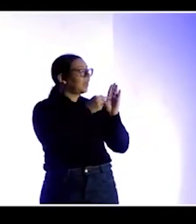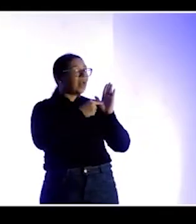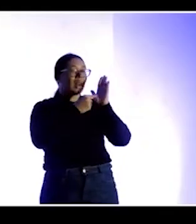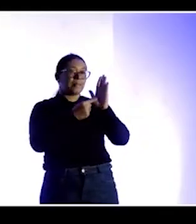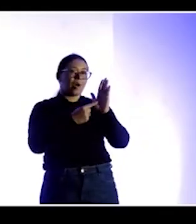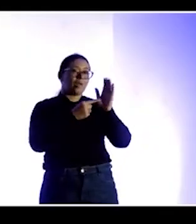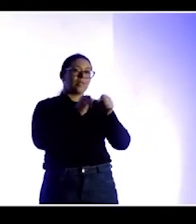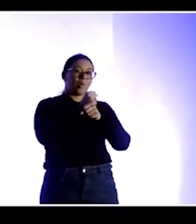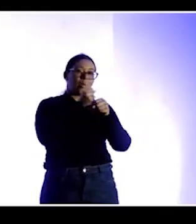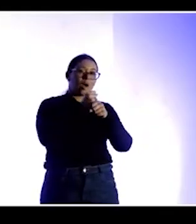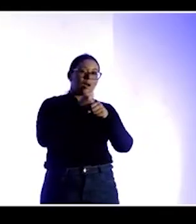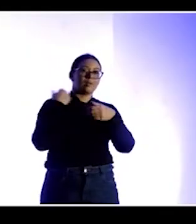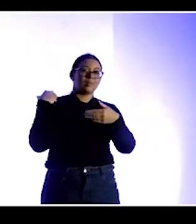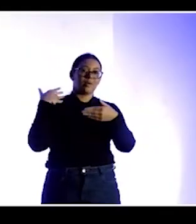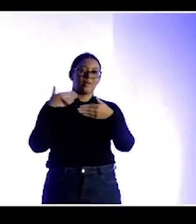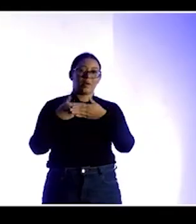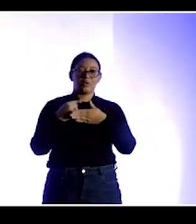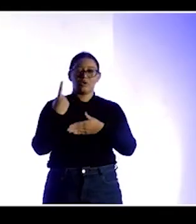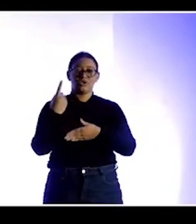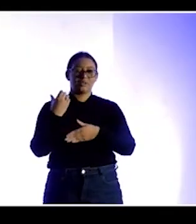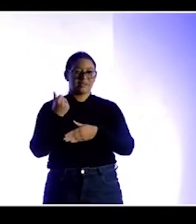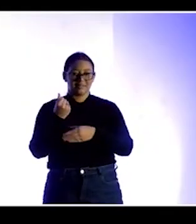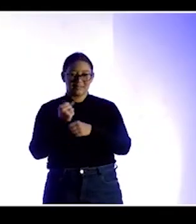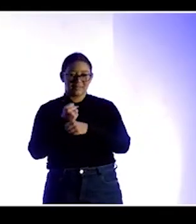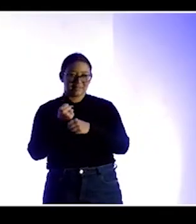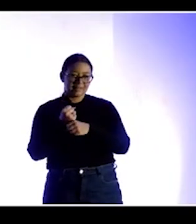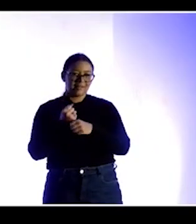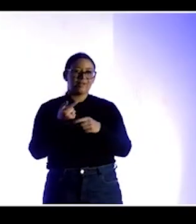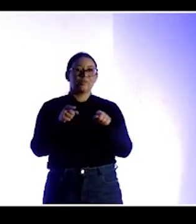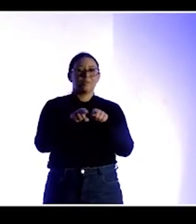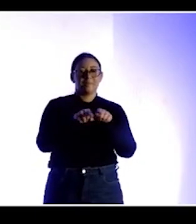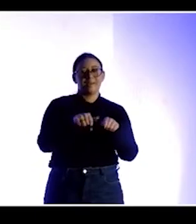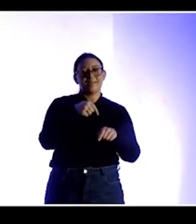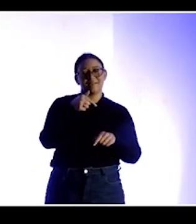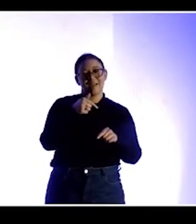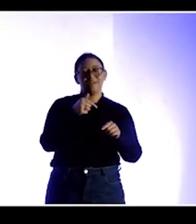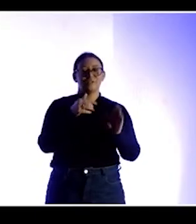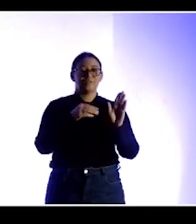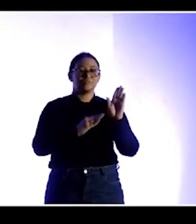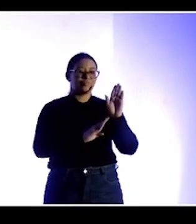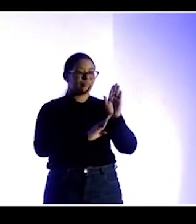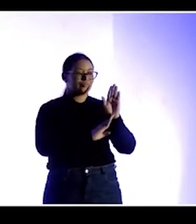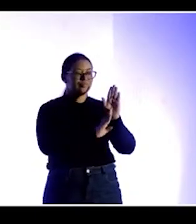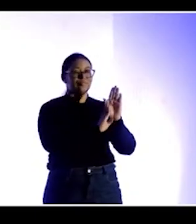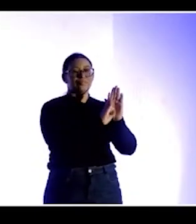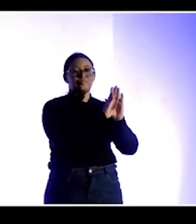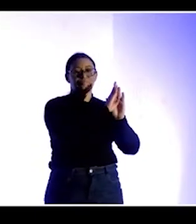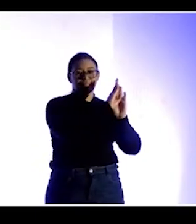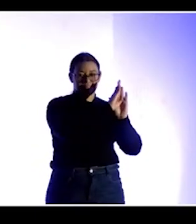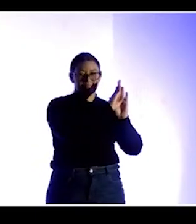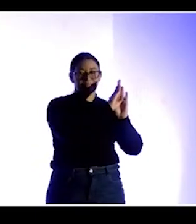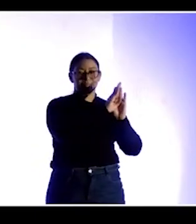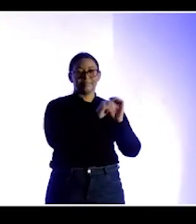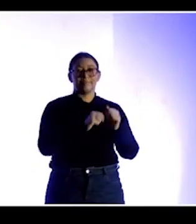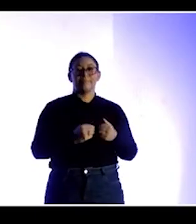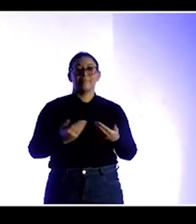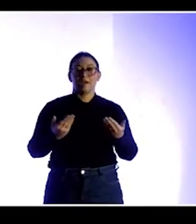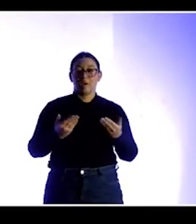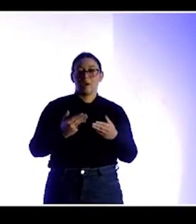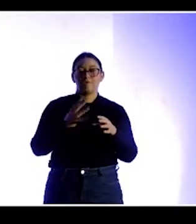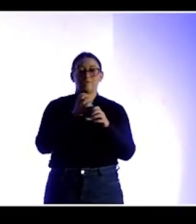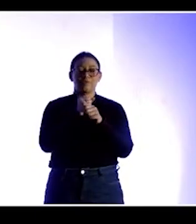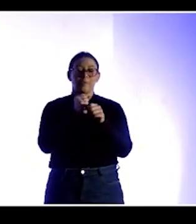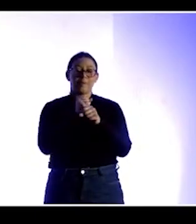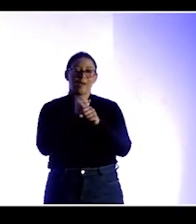nos últimos 16 até 22, então 3, 6, 7 anos, cresceu muito rapidamente. Agora eu vou somar